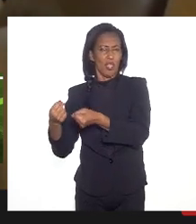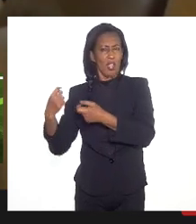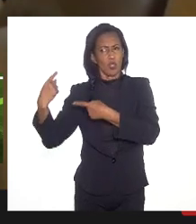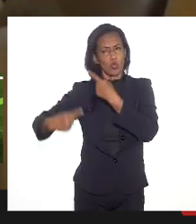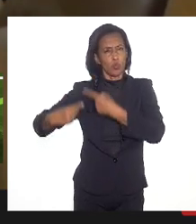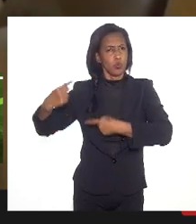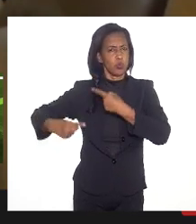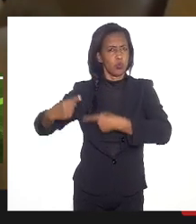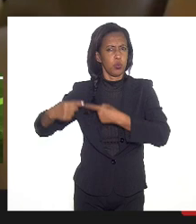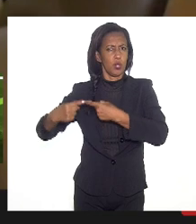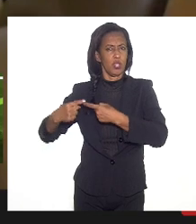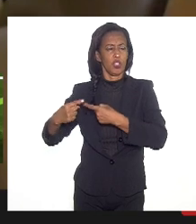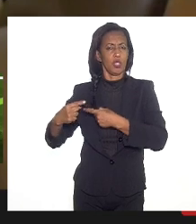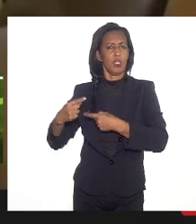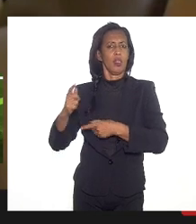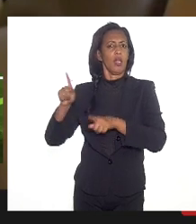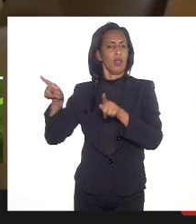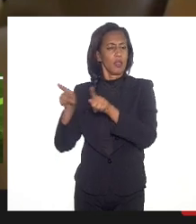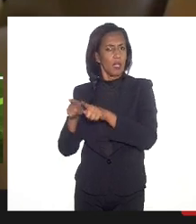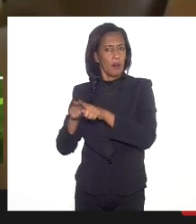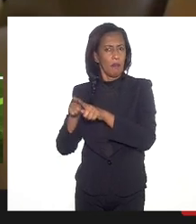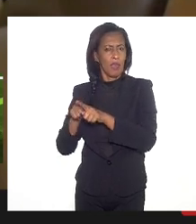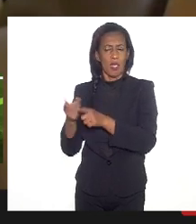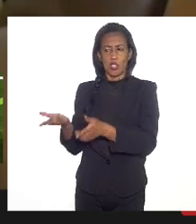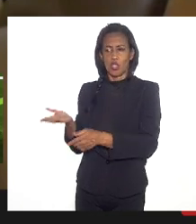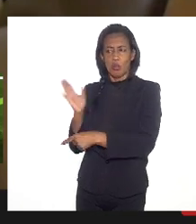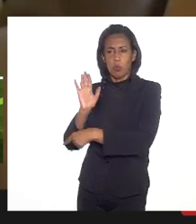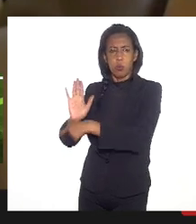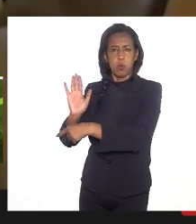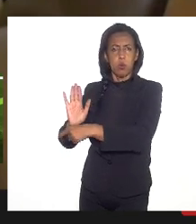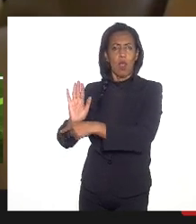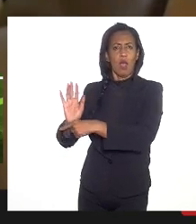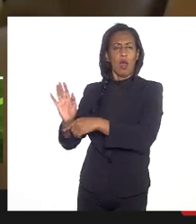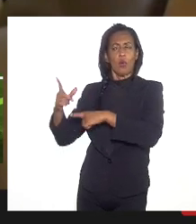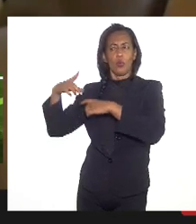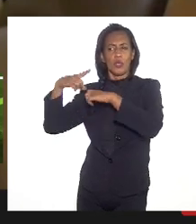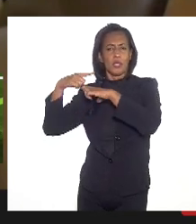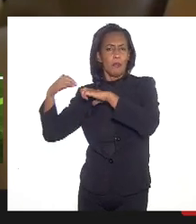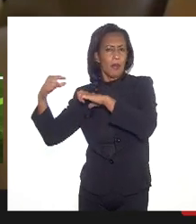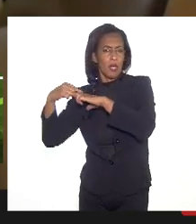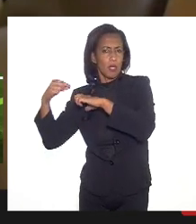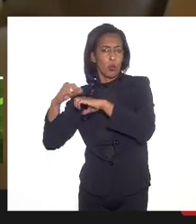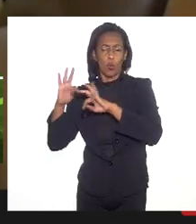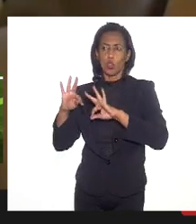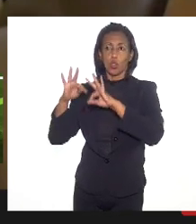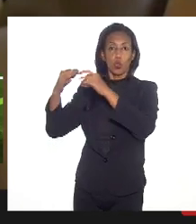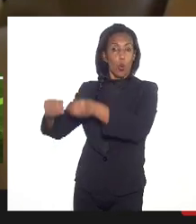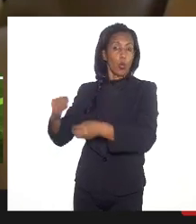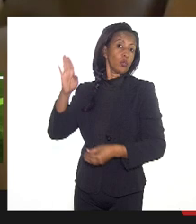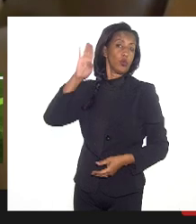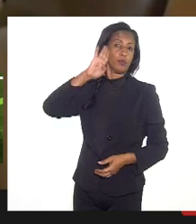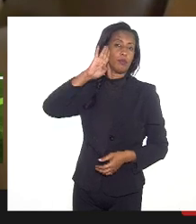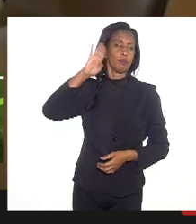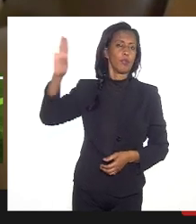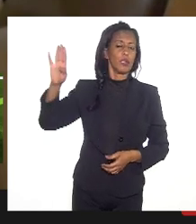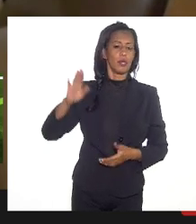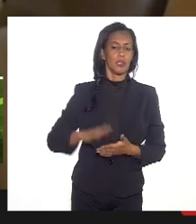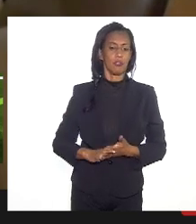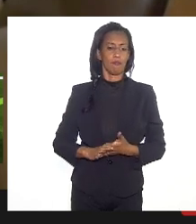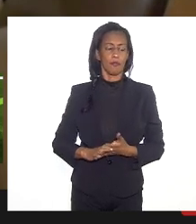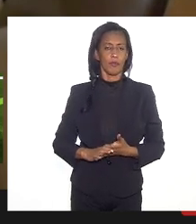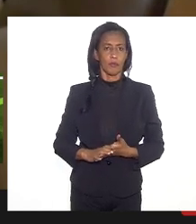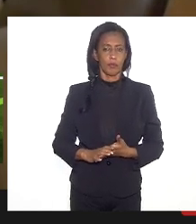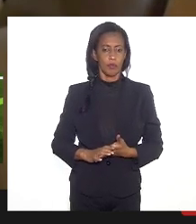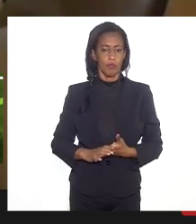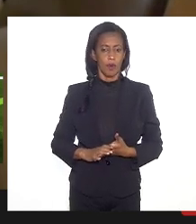Nós devemos incentivar os produtores, os empreendedores e, principalmente, isso o